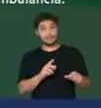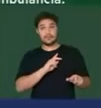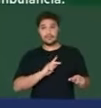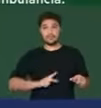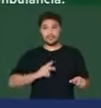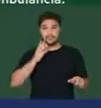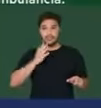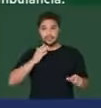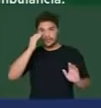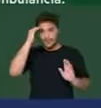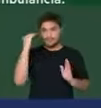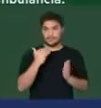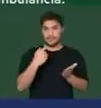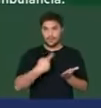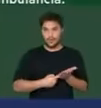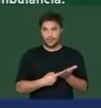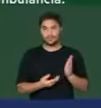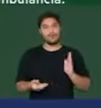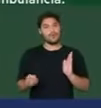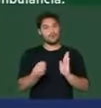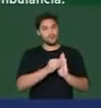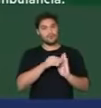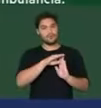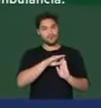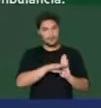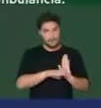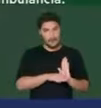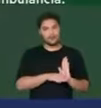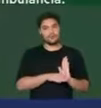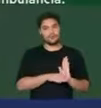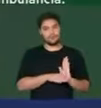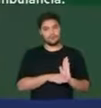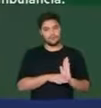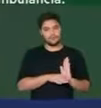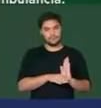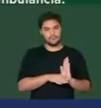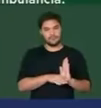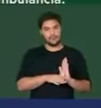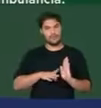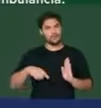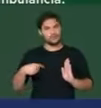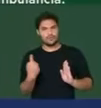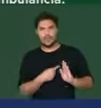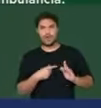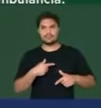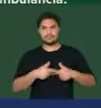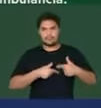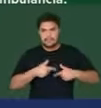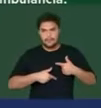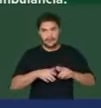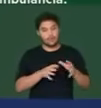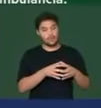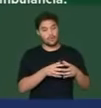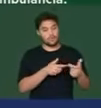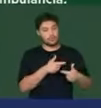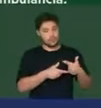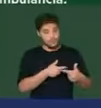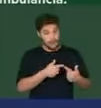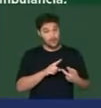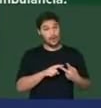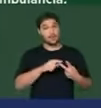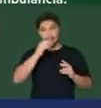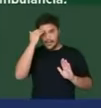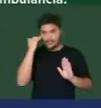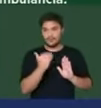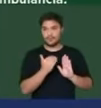o acordo de botar em pauta, de votar depois de todo o trabalho feito pelo GT, que também cumpriu o seu